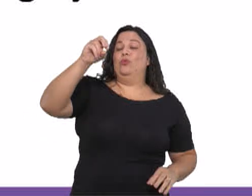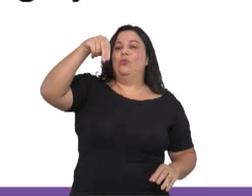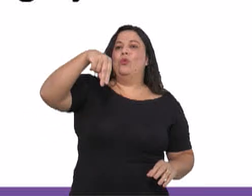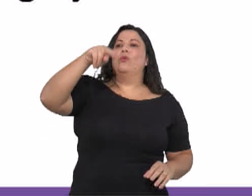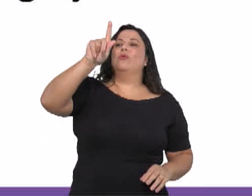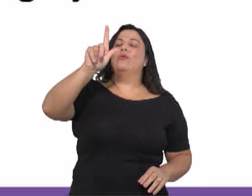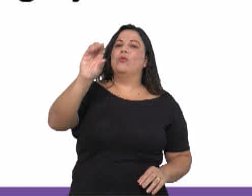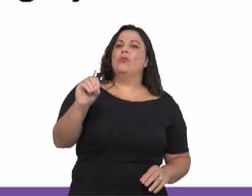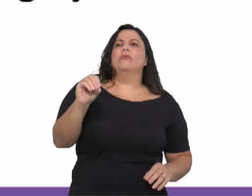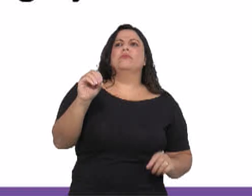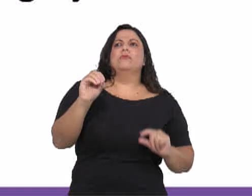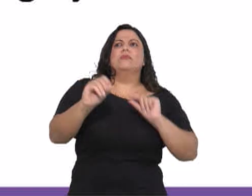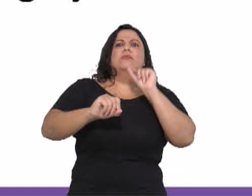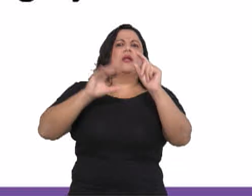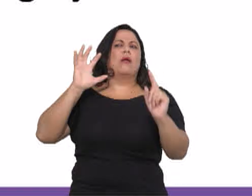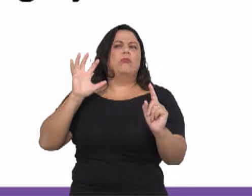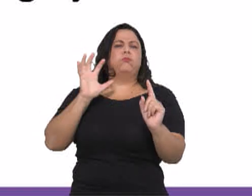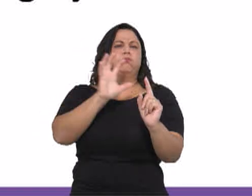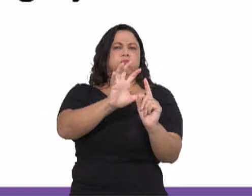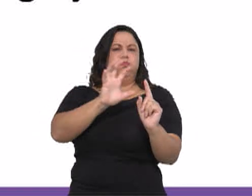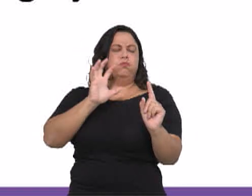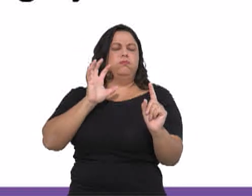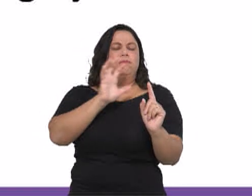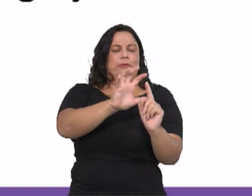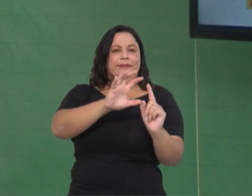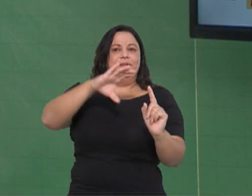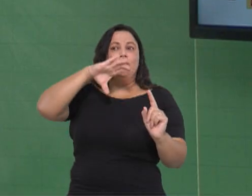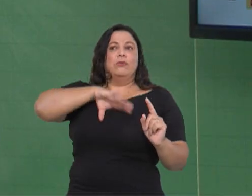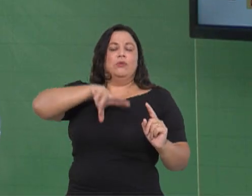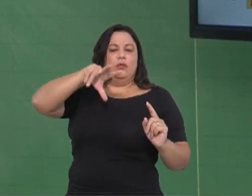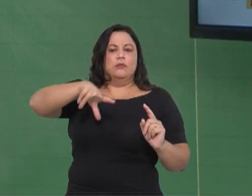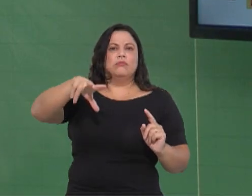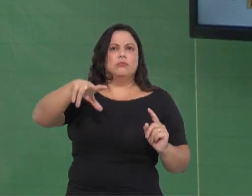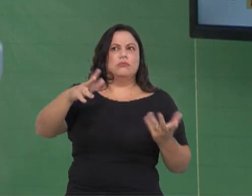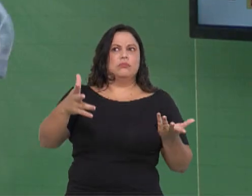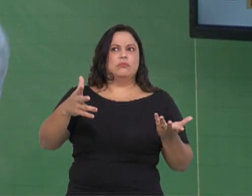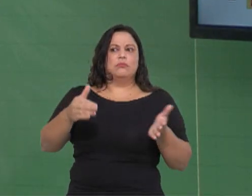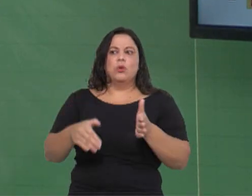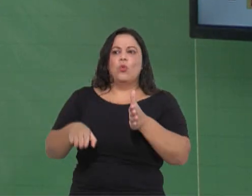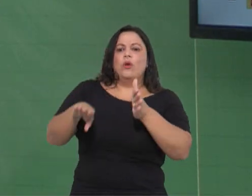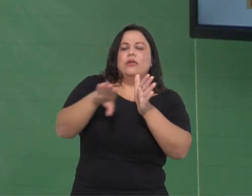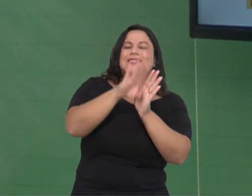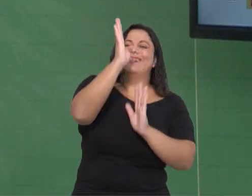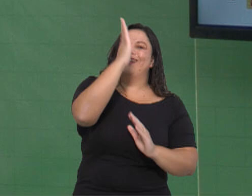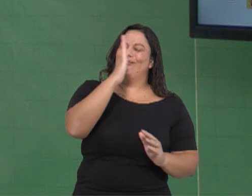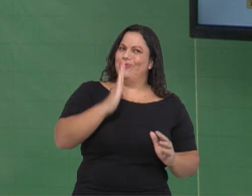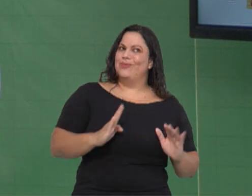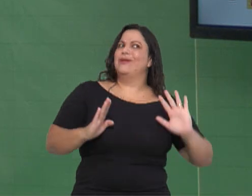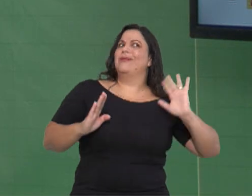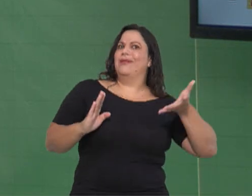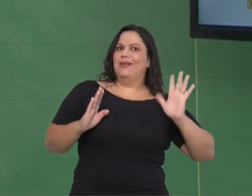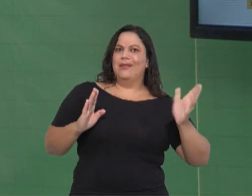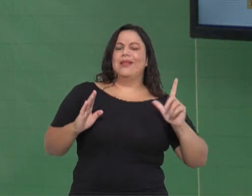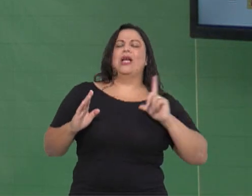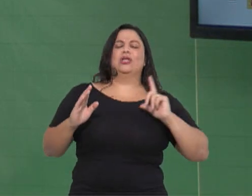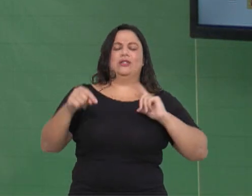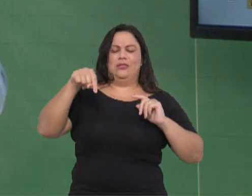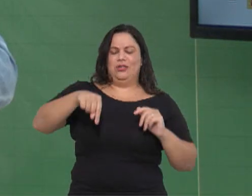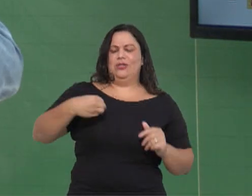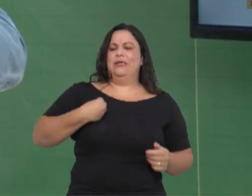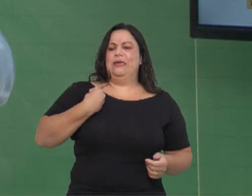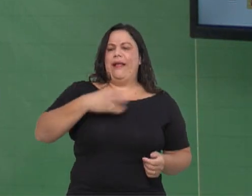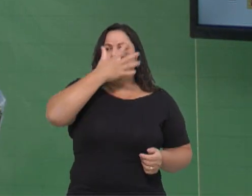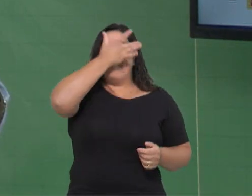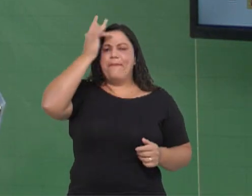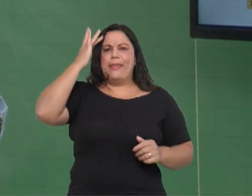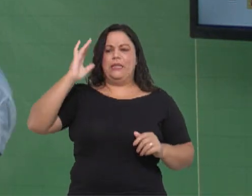que possui influências portuguesas, porque quando chegou no Brasil, já havia colonização, então os colonizadores, e